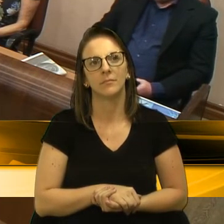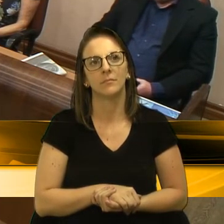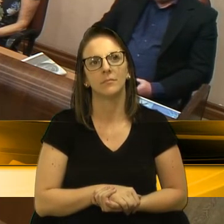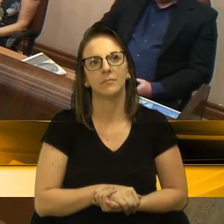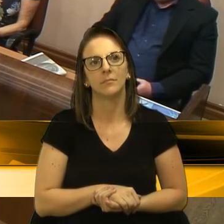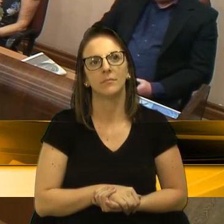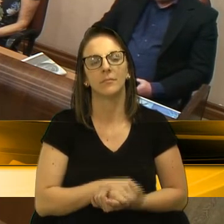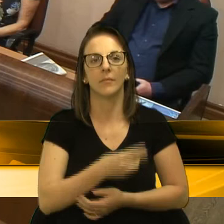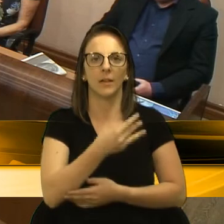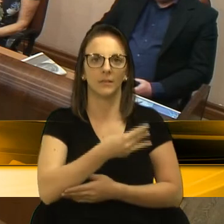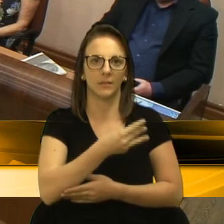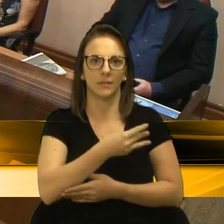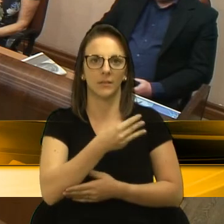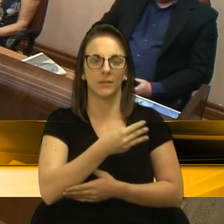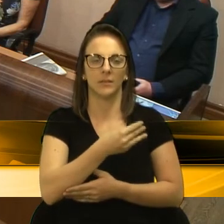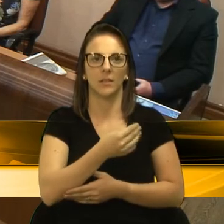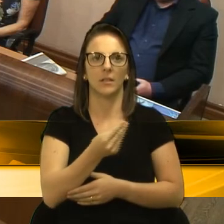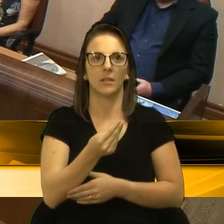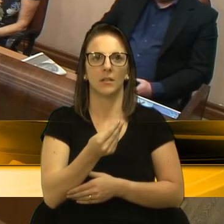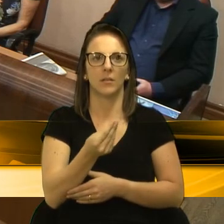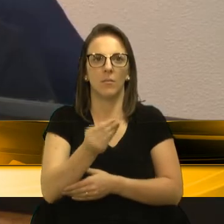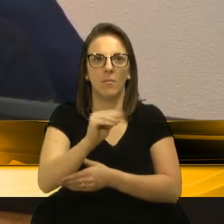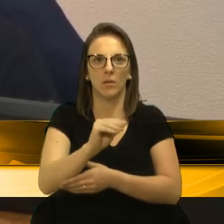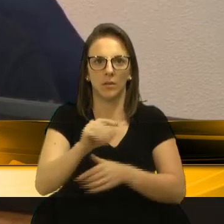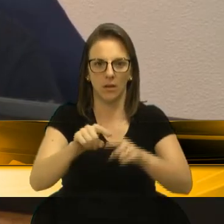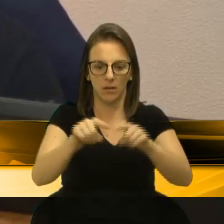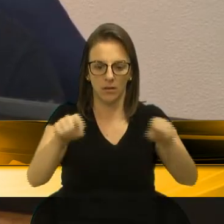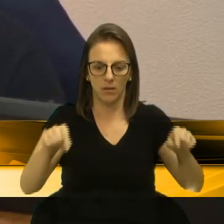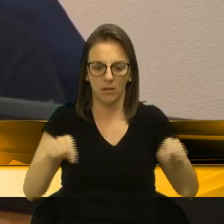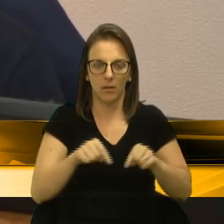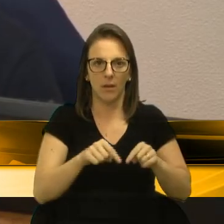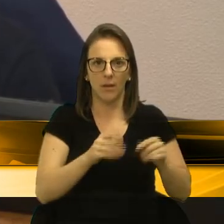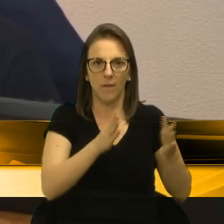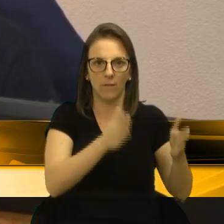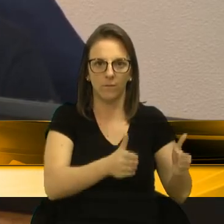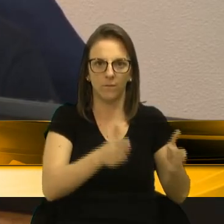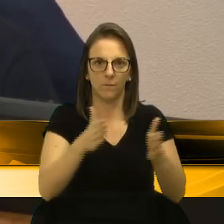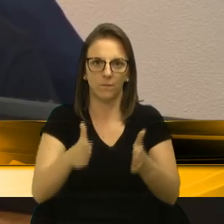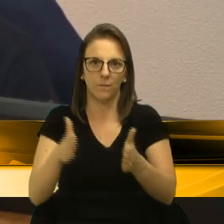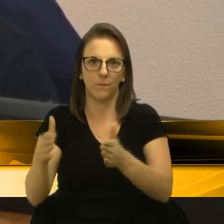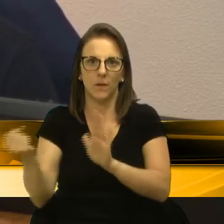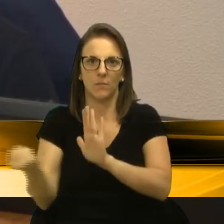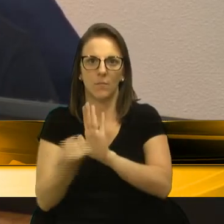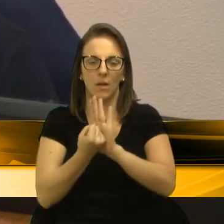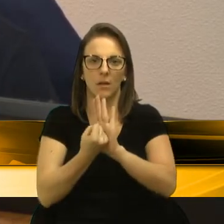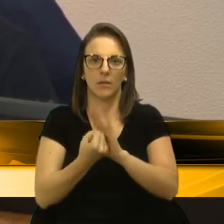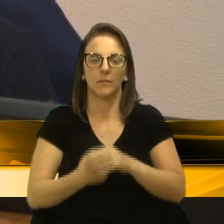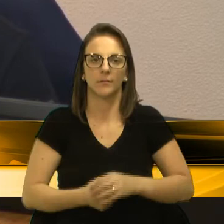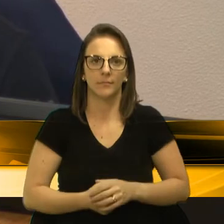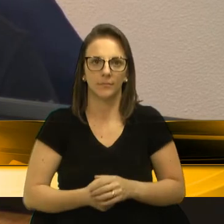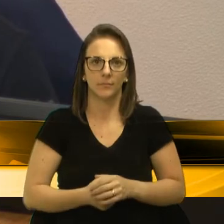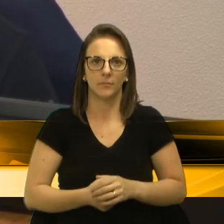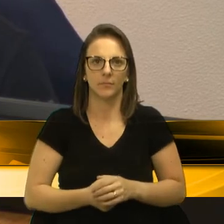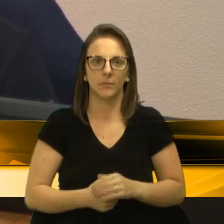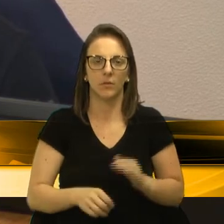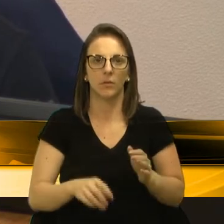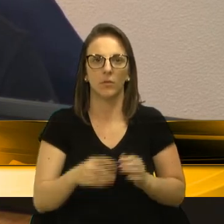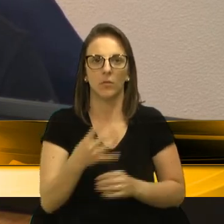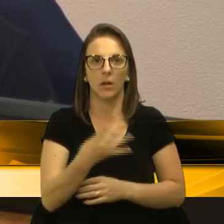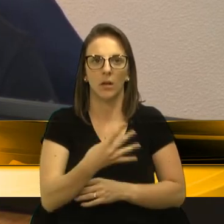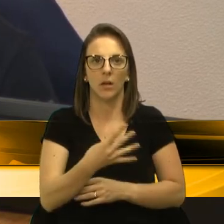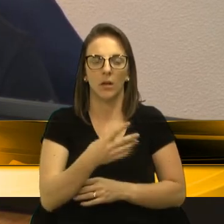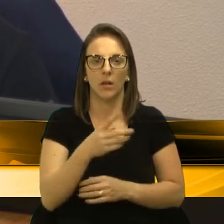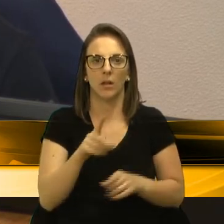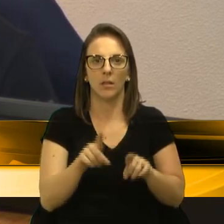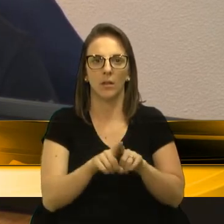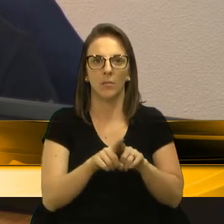Terceiro, implantação no solo de demarcação e numeração de vagas. Quarto, instalação de equipamentos de segurança de acordo com as normas constantes da